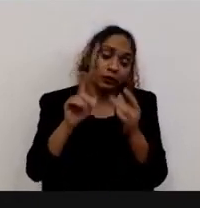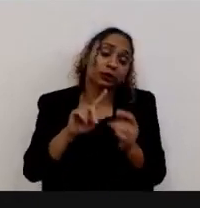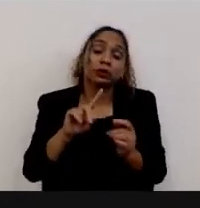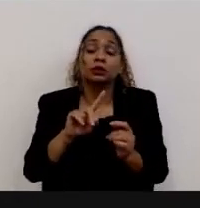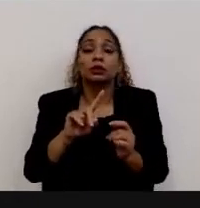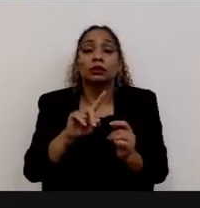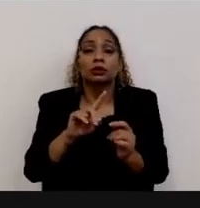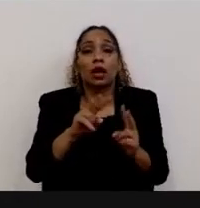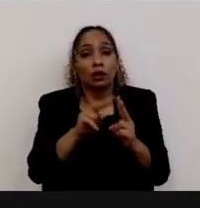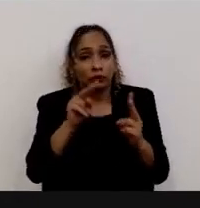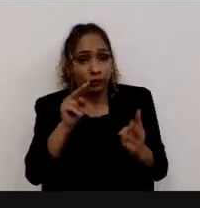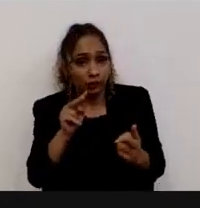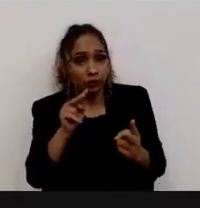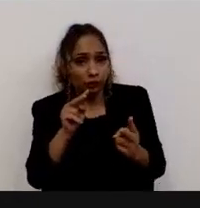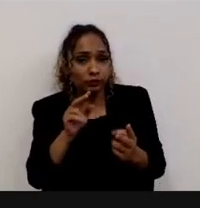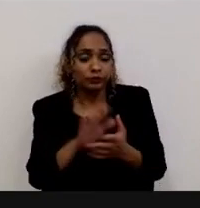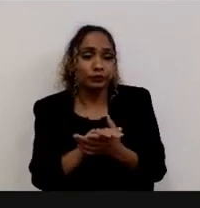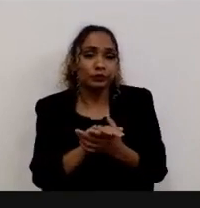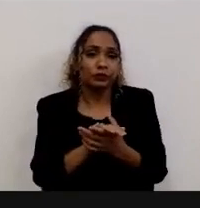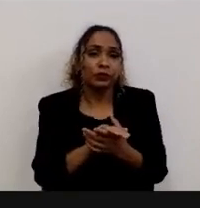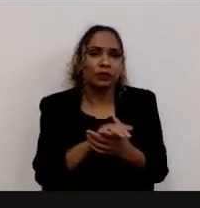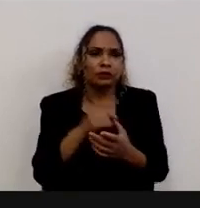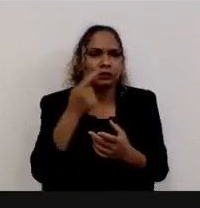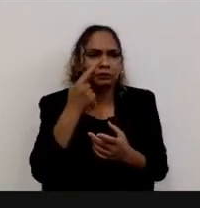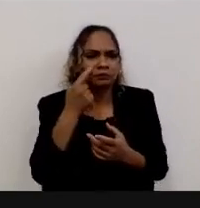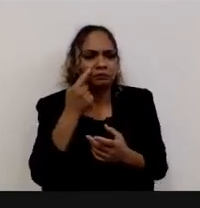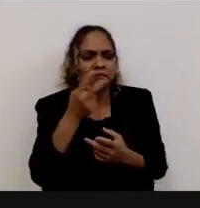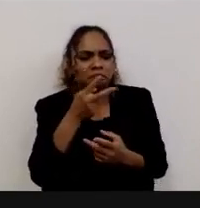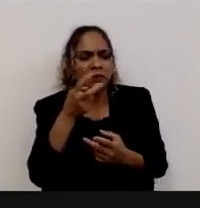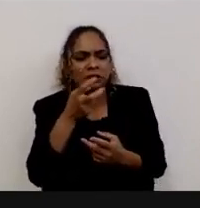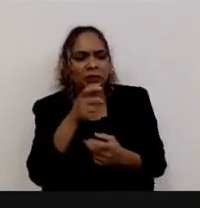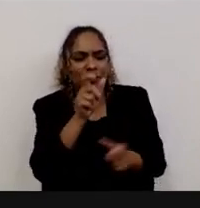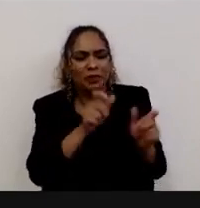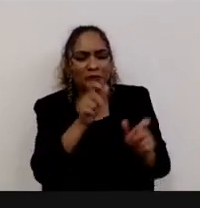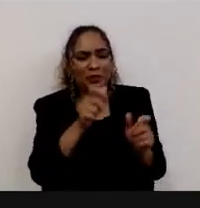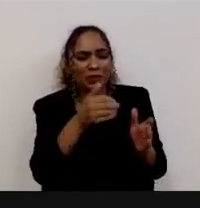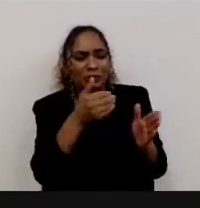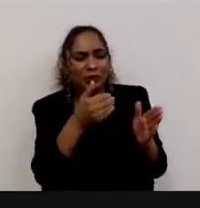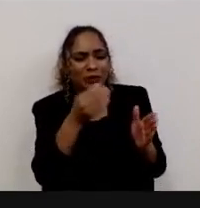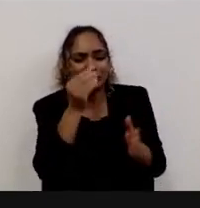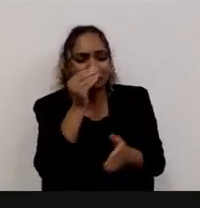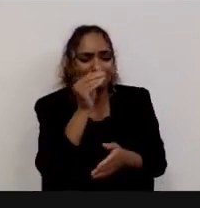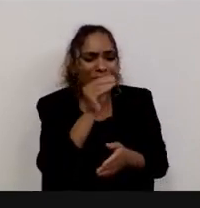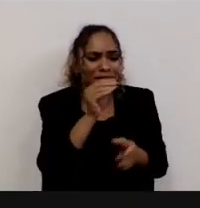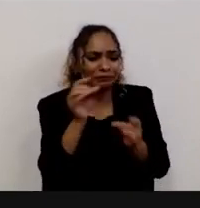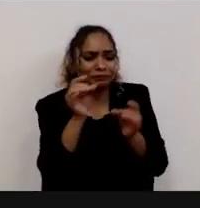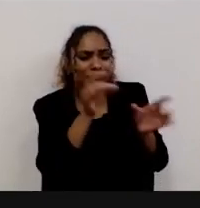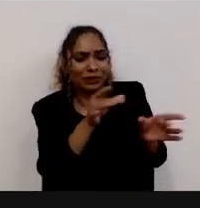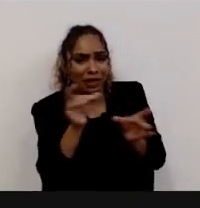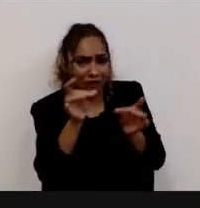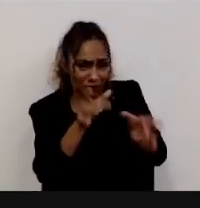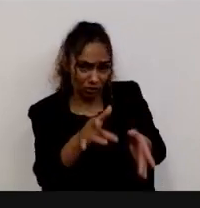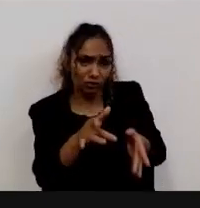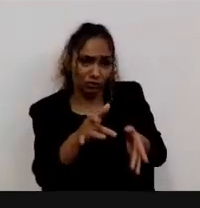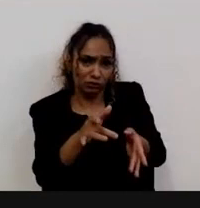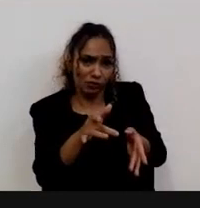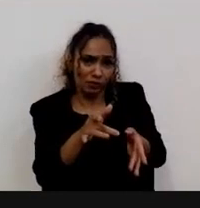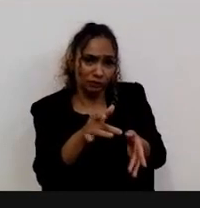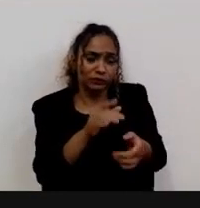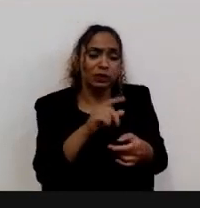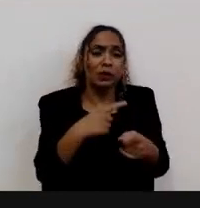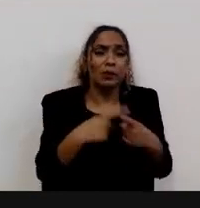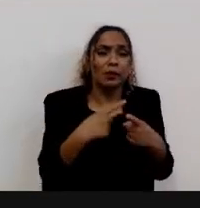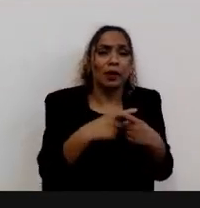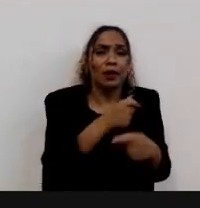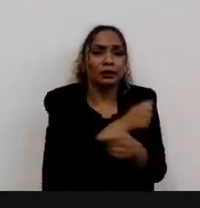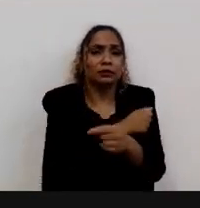vimos que existia uma alta evasão. Muitos alunos não concluíam o curso, porque quando você deixa um curso assim para um aluno